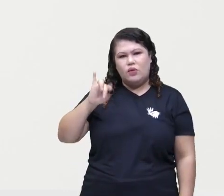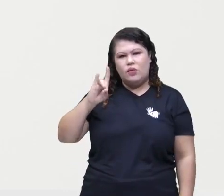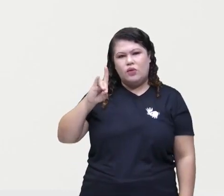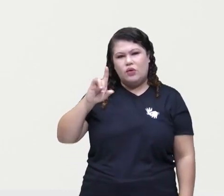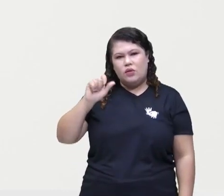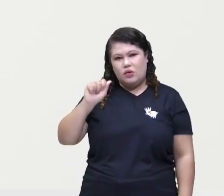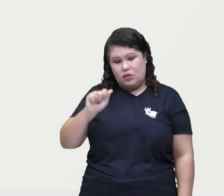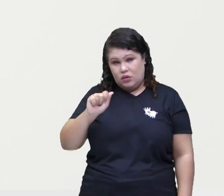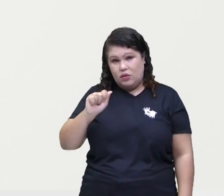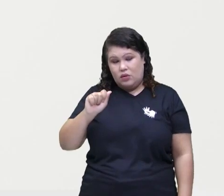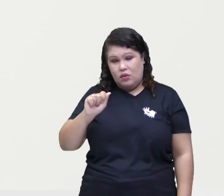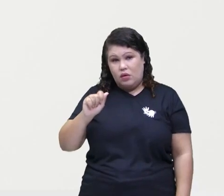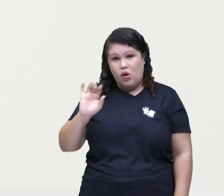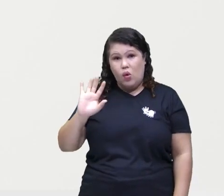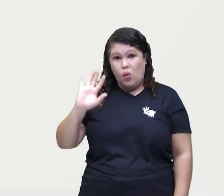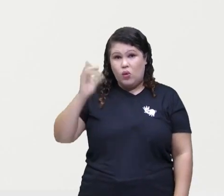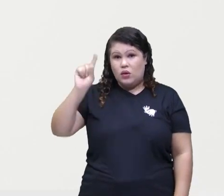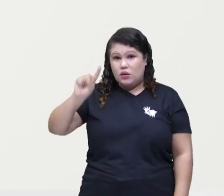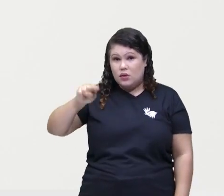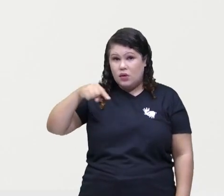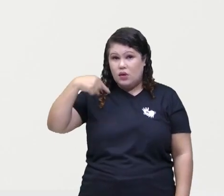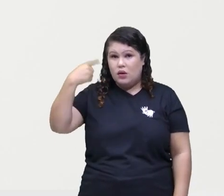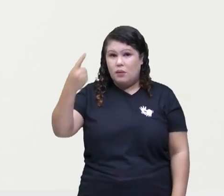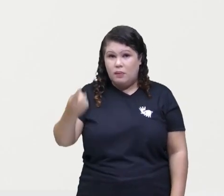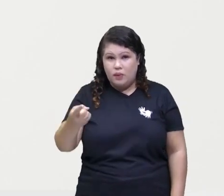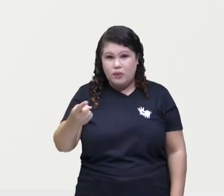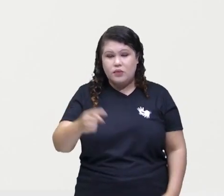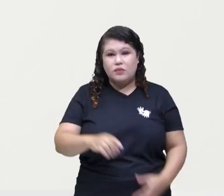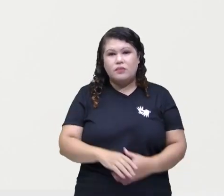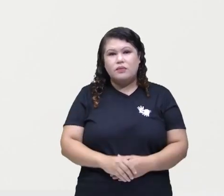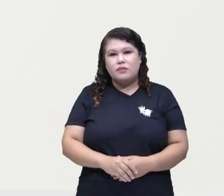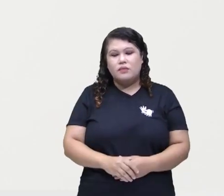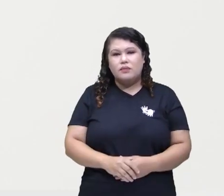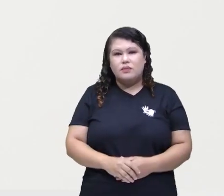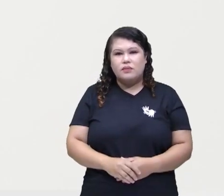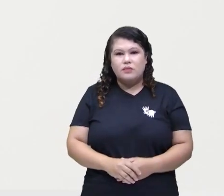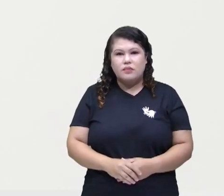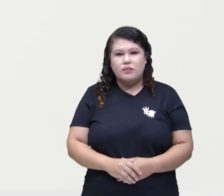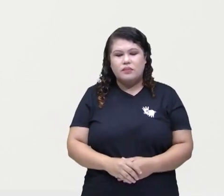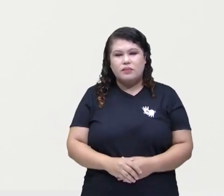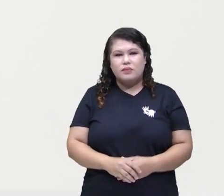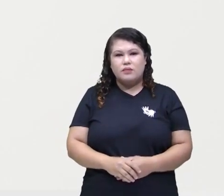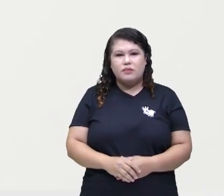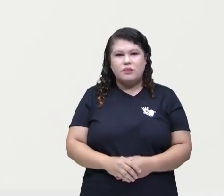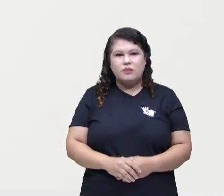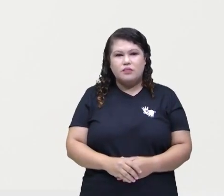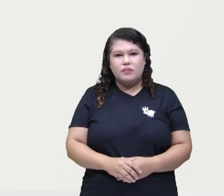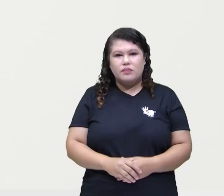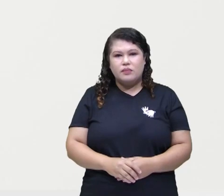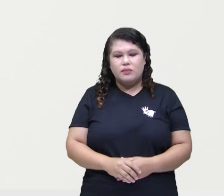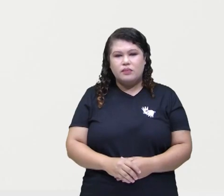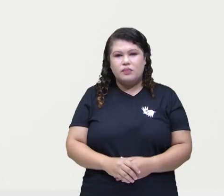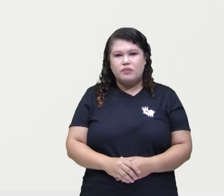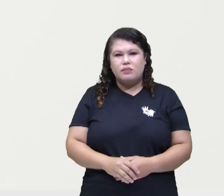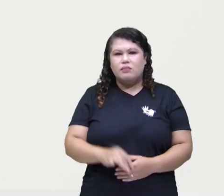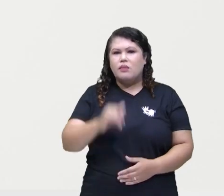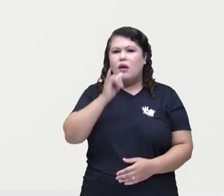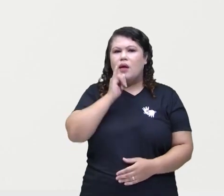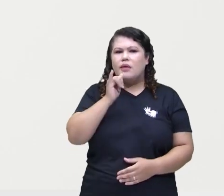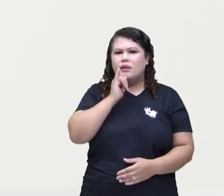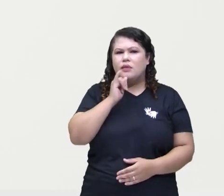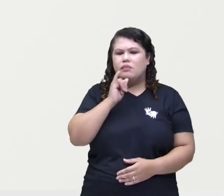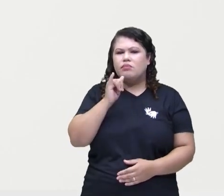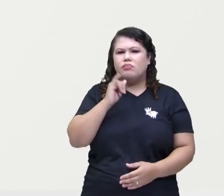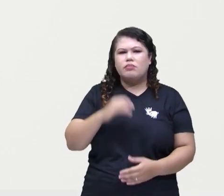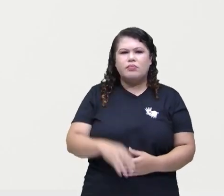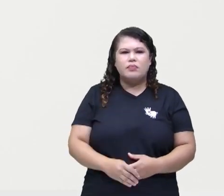vem depois. Olha só aqui o nosso conceito, ó, que vem depois de alguma coisa. Então vamos lá para o nosso